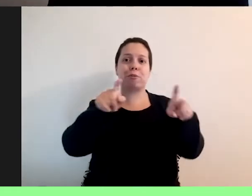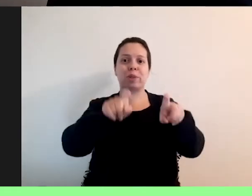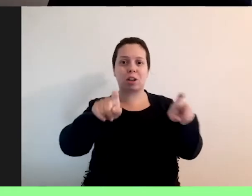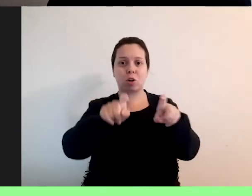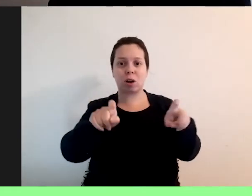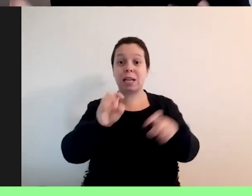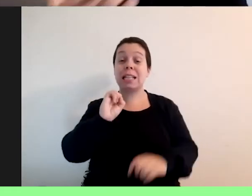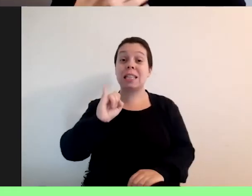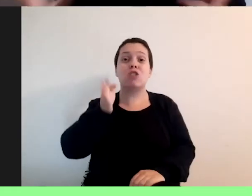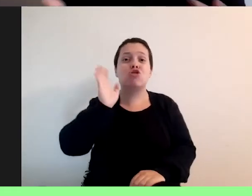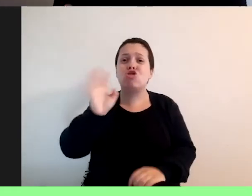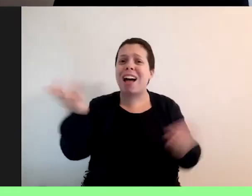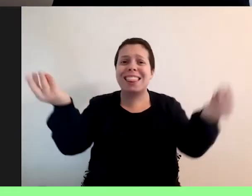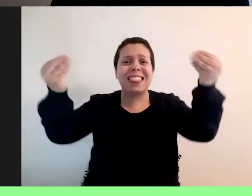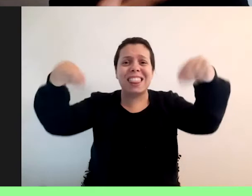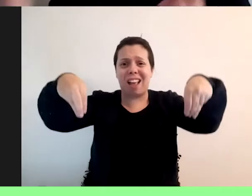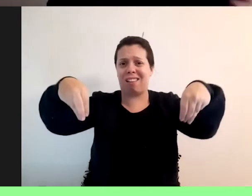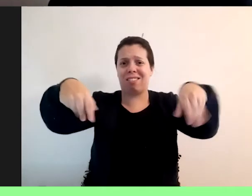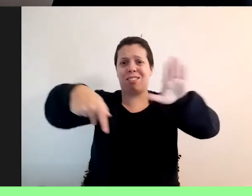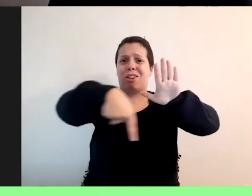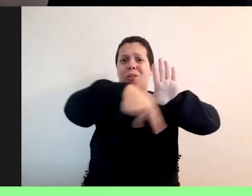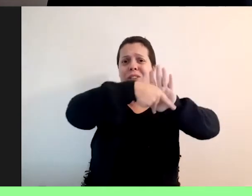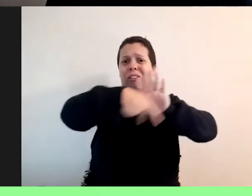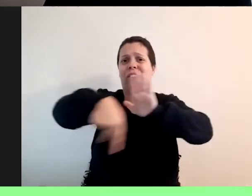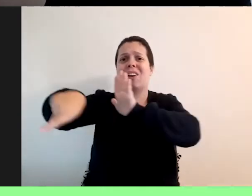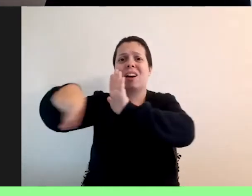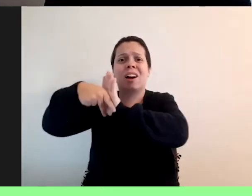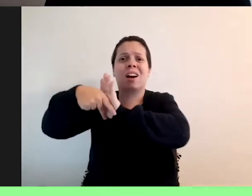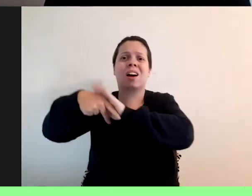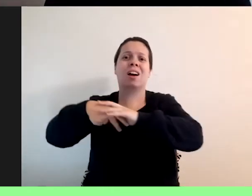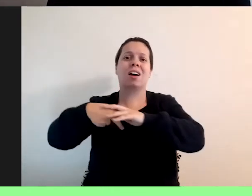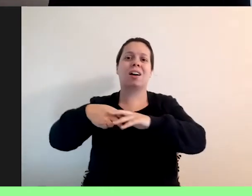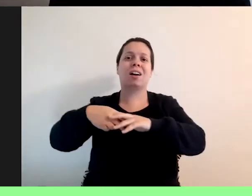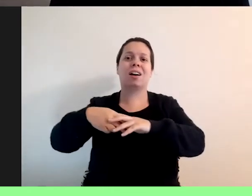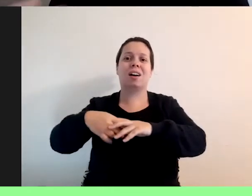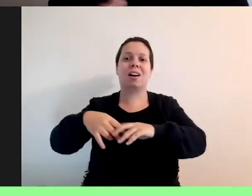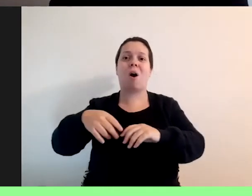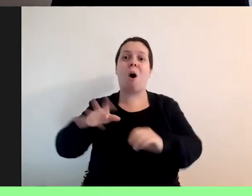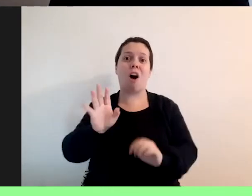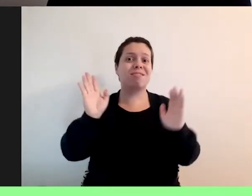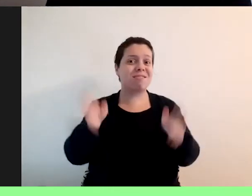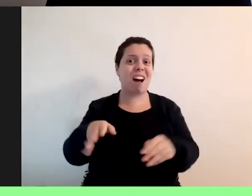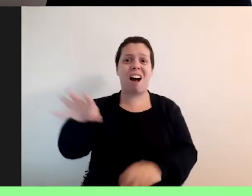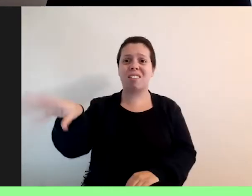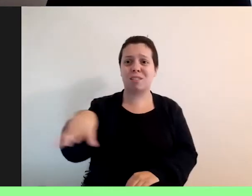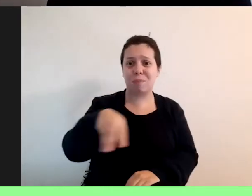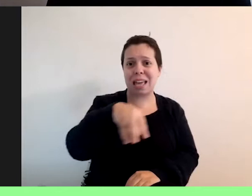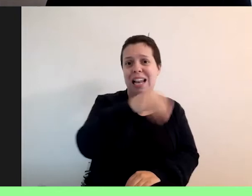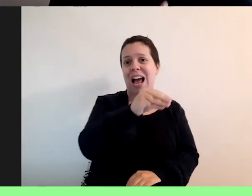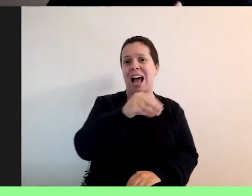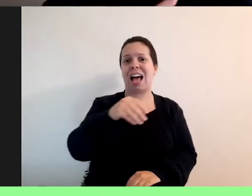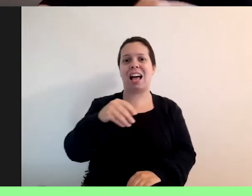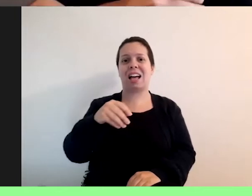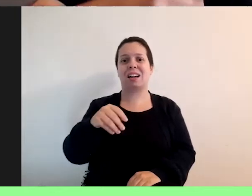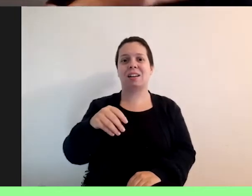dentro de suas estruturas e essa permissividade assim de rola espelhar, rola fazer isso sem